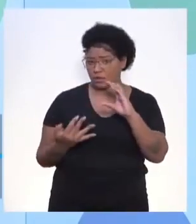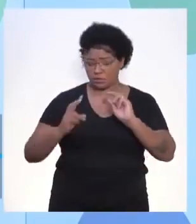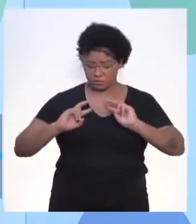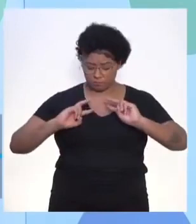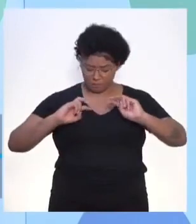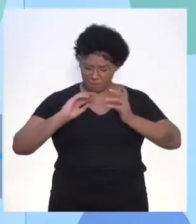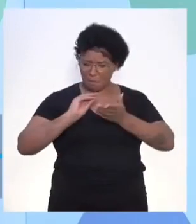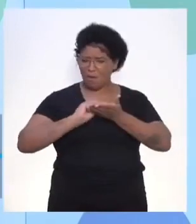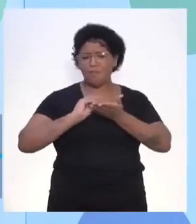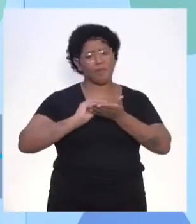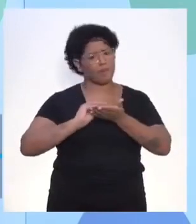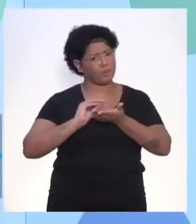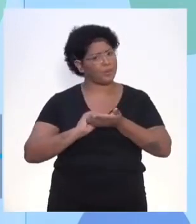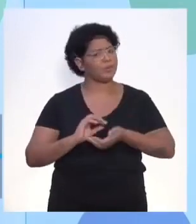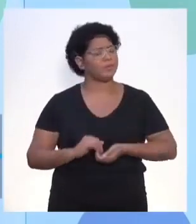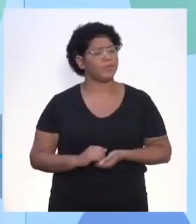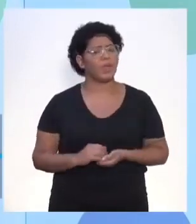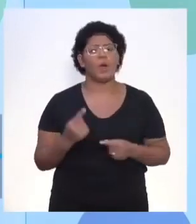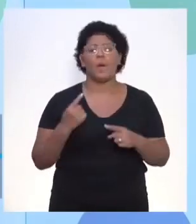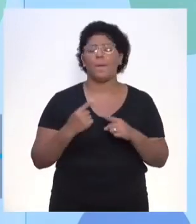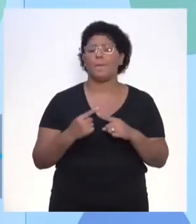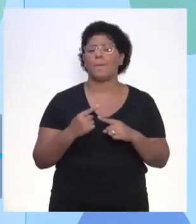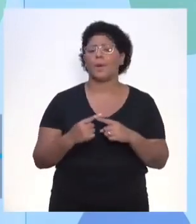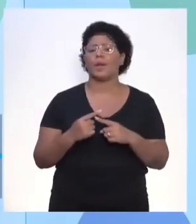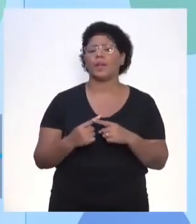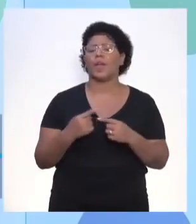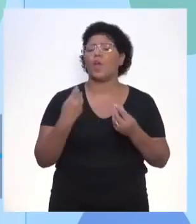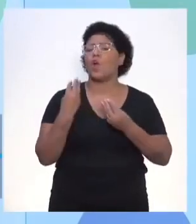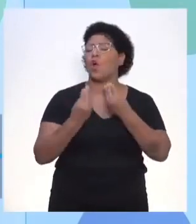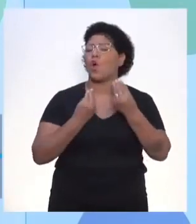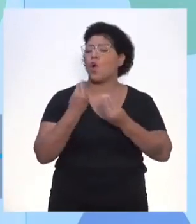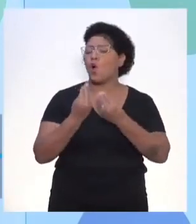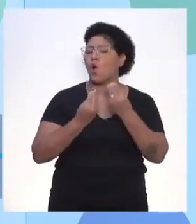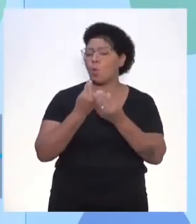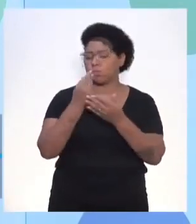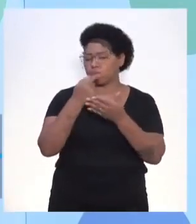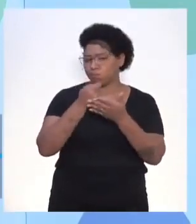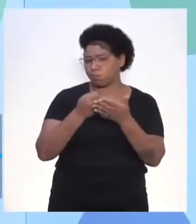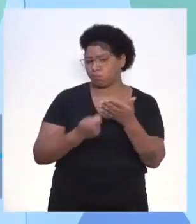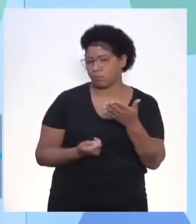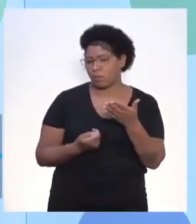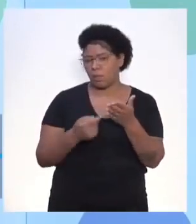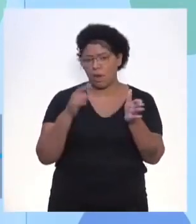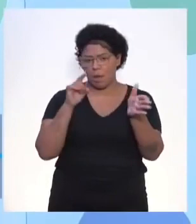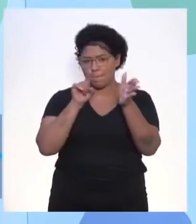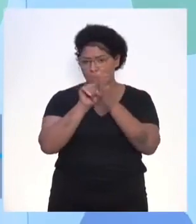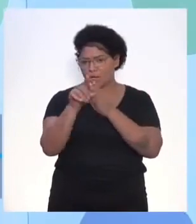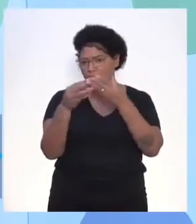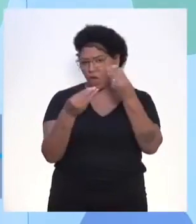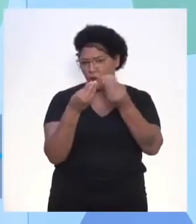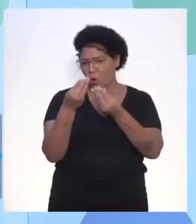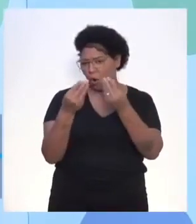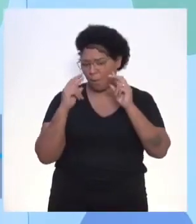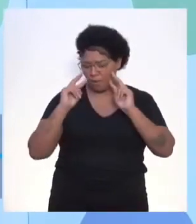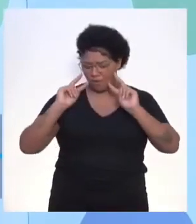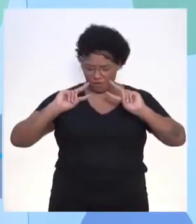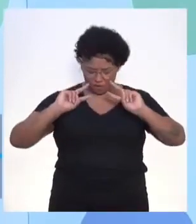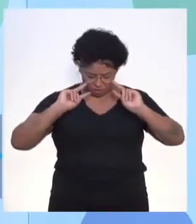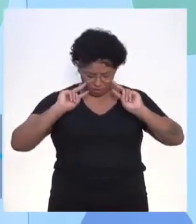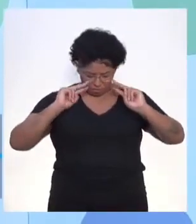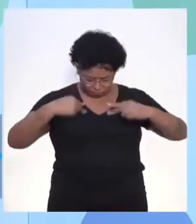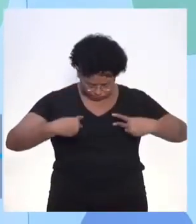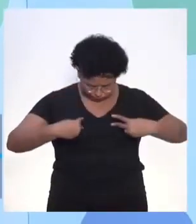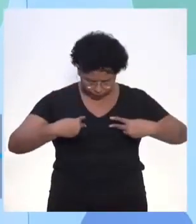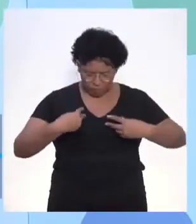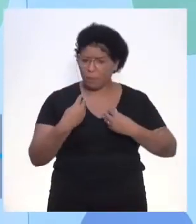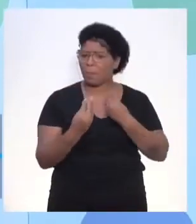pouco. Então, assim, é a grande questão que a gente vai ter aqui agora. Como se descrever, né? Quando alguém pergunta para você como você se vê, você tem que